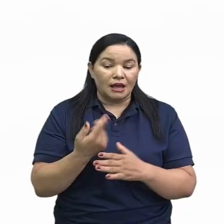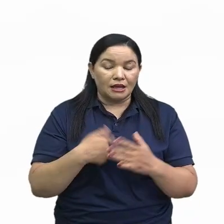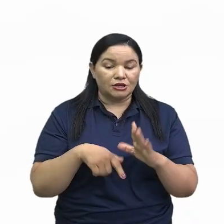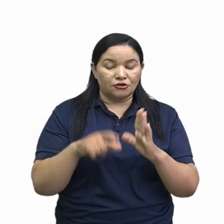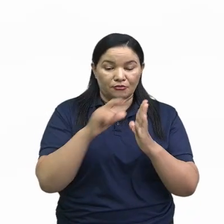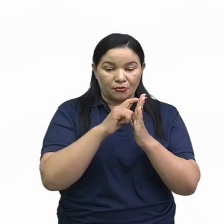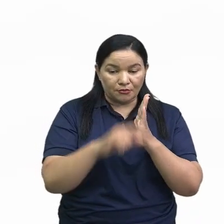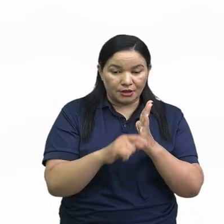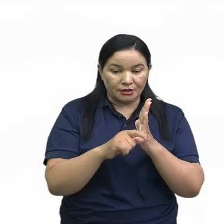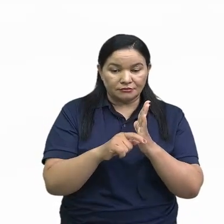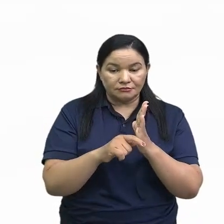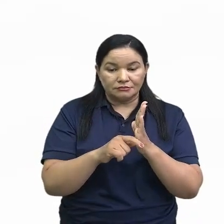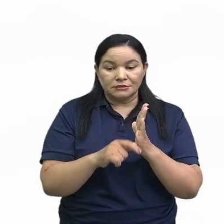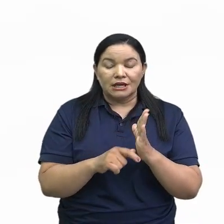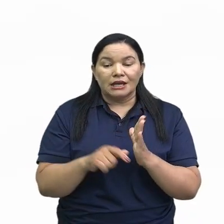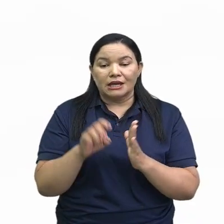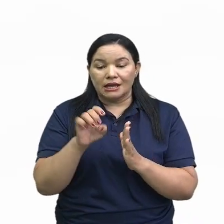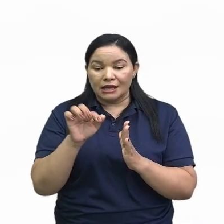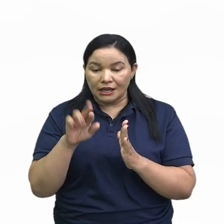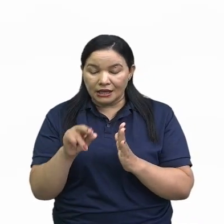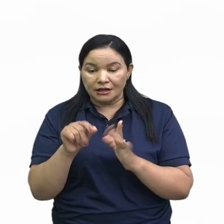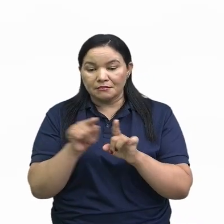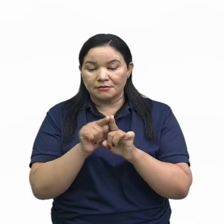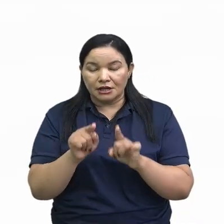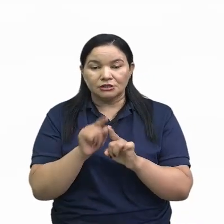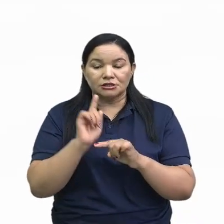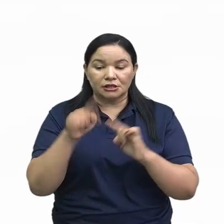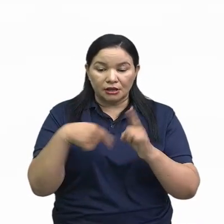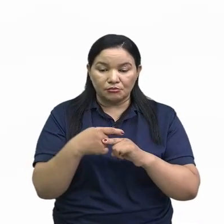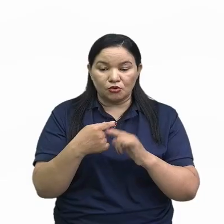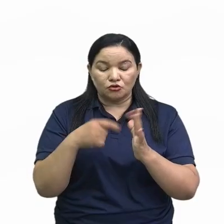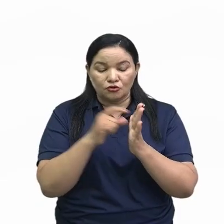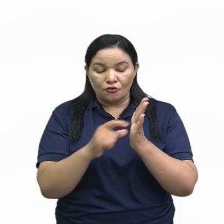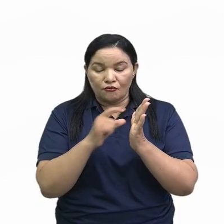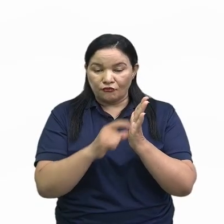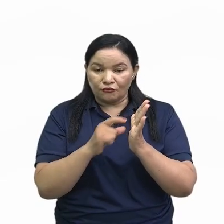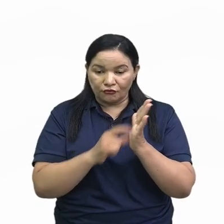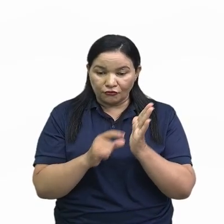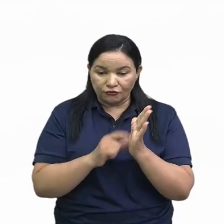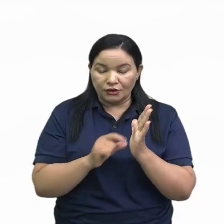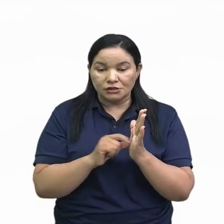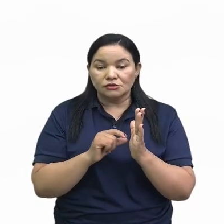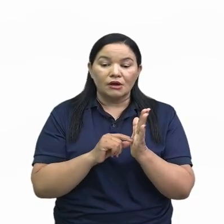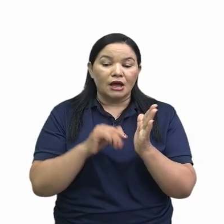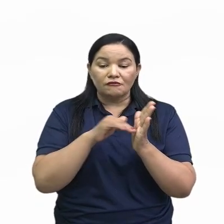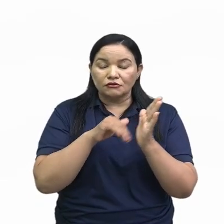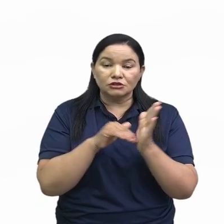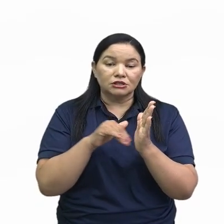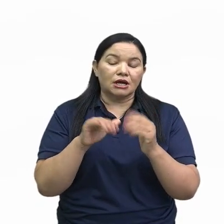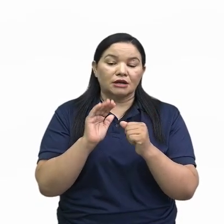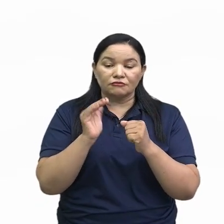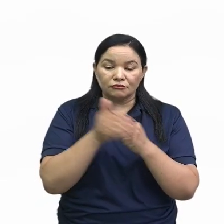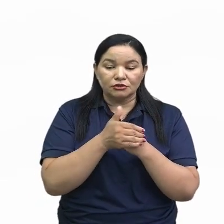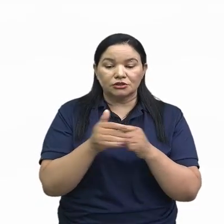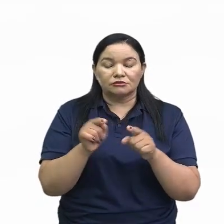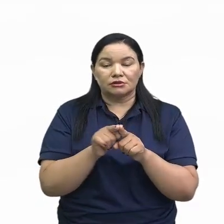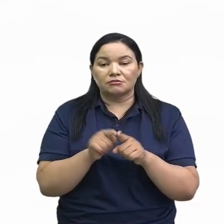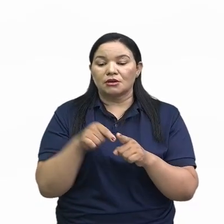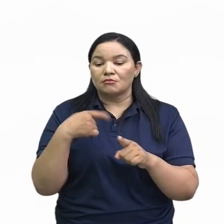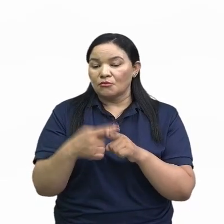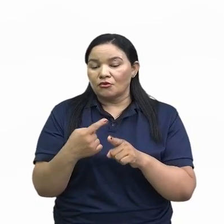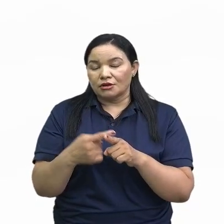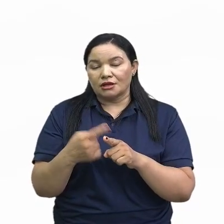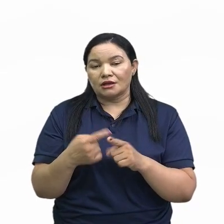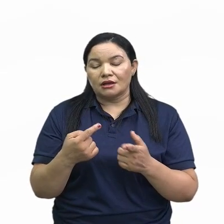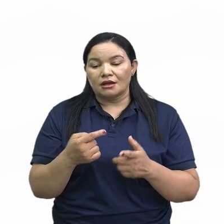era. Já nos outros versos, ele foi omitido, porque a gente consegue recuperar essa ideia do verbo ser nos outros. Ok? Então,